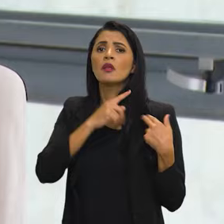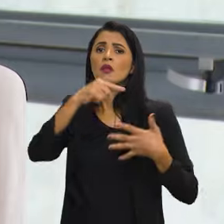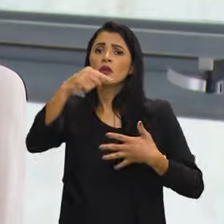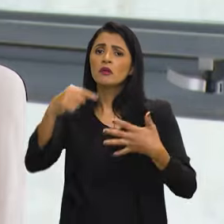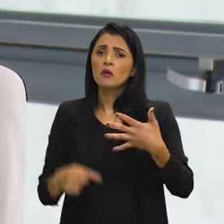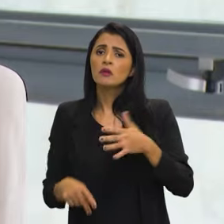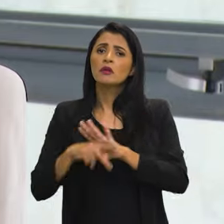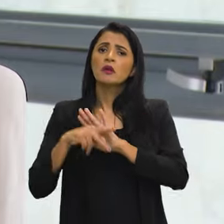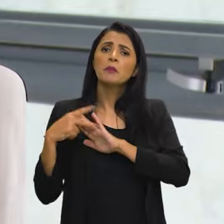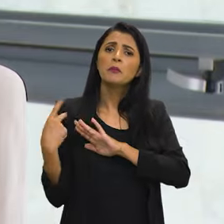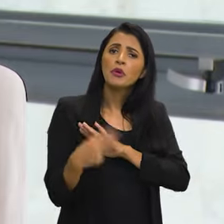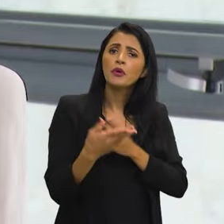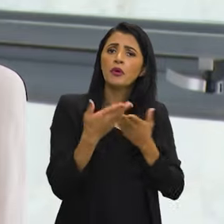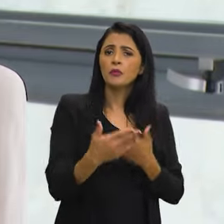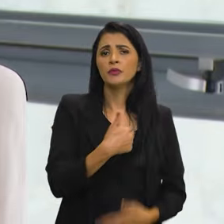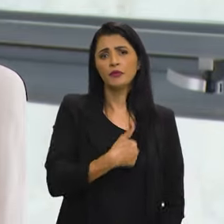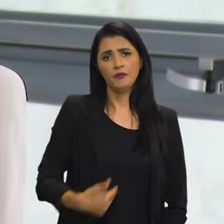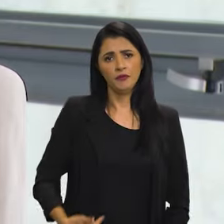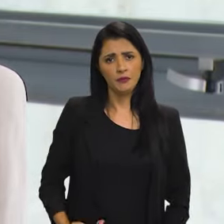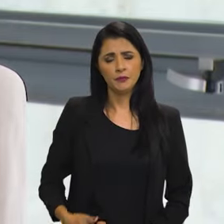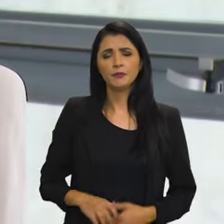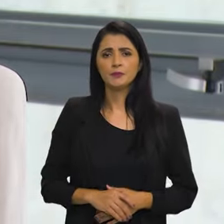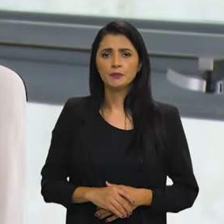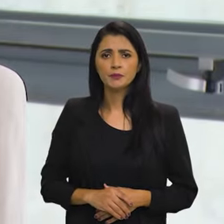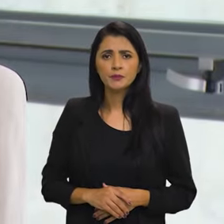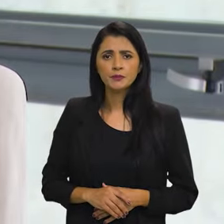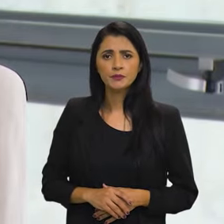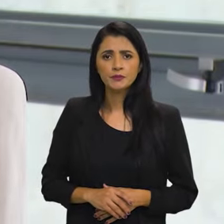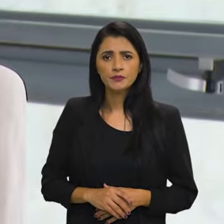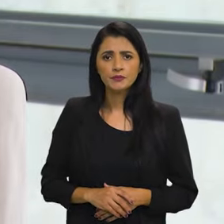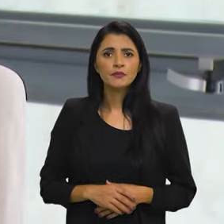exclusivamente das questões que dizem respeito ao governo